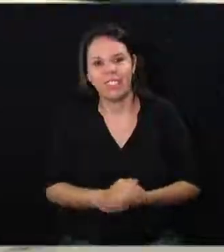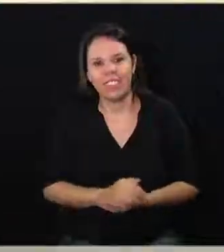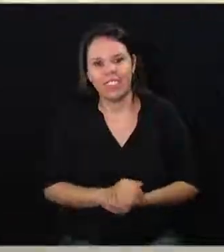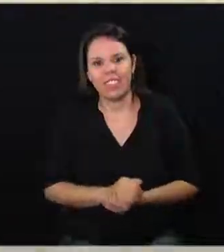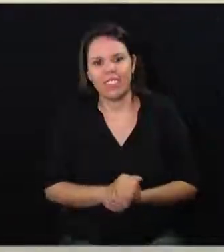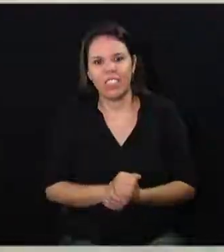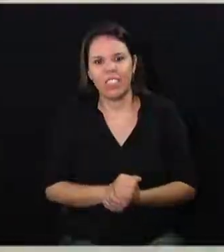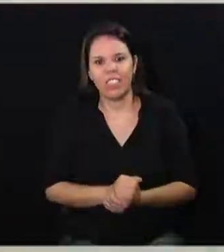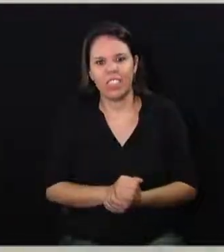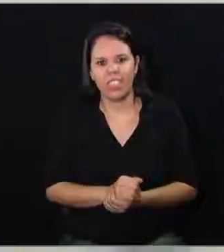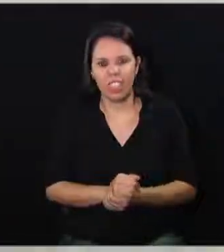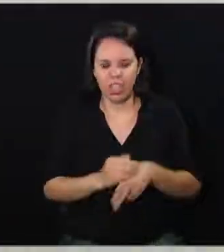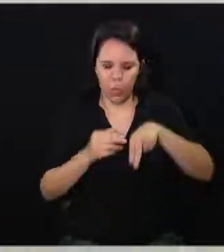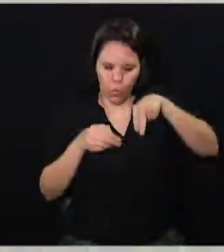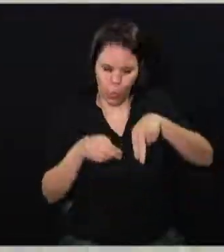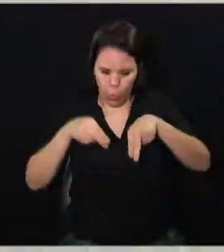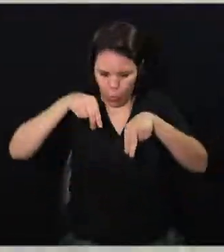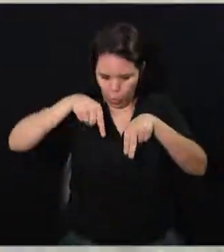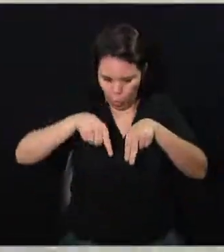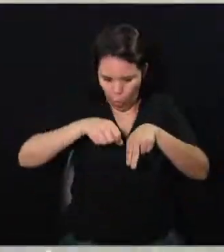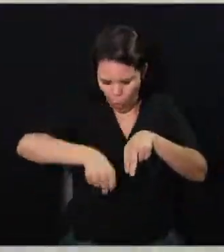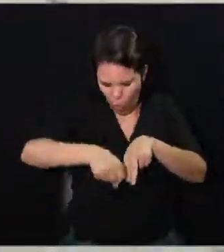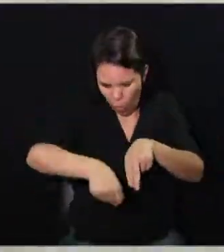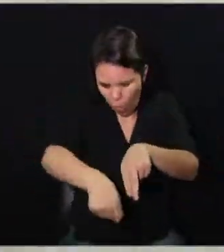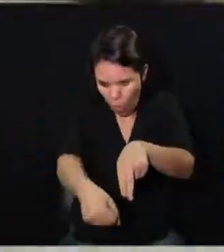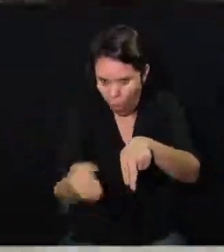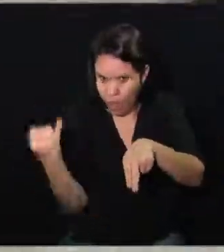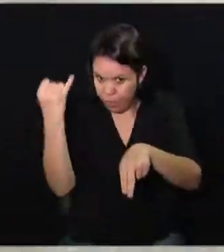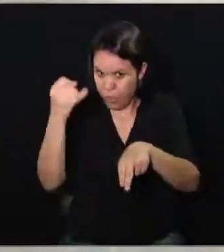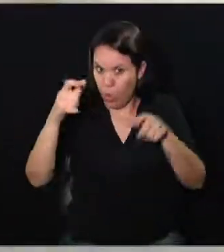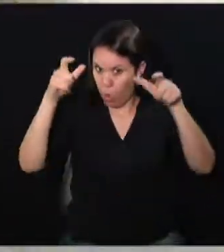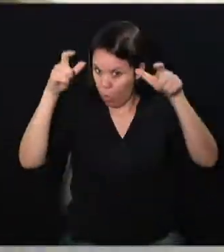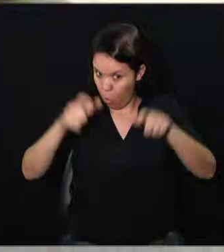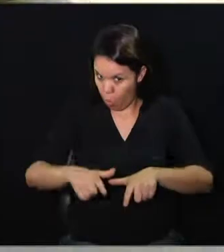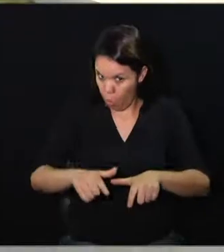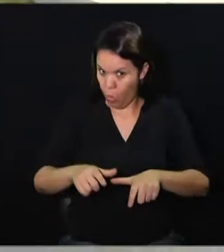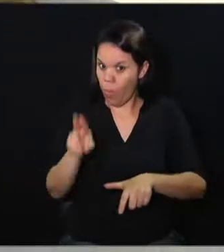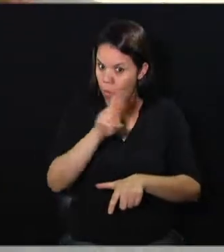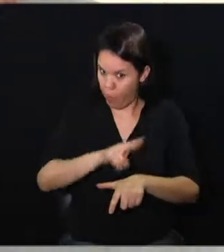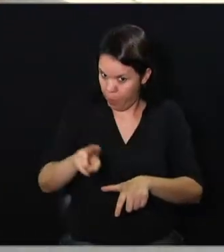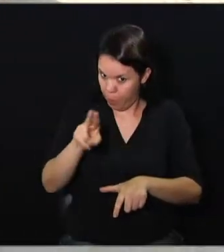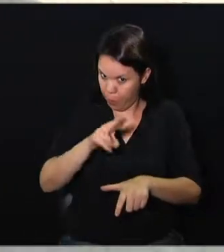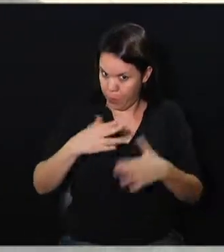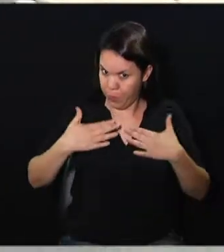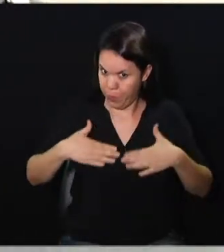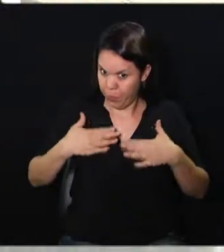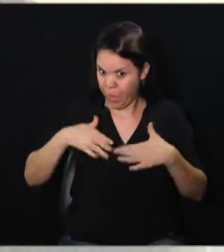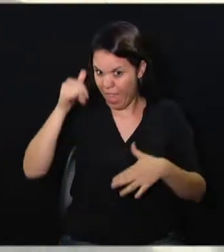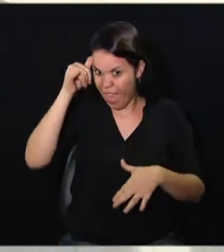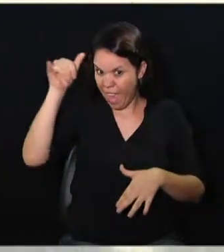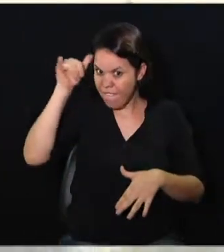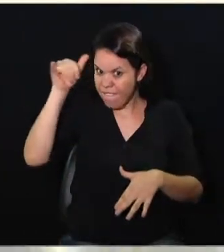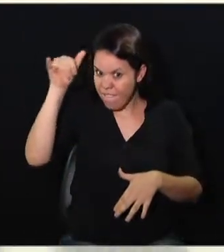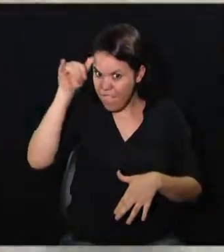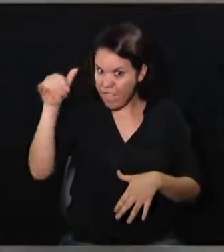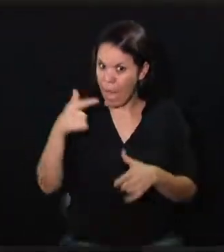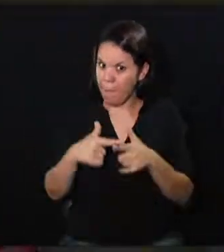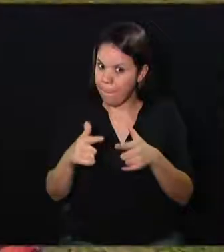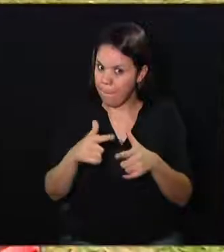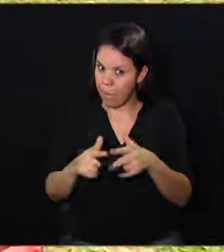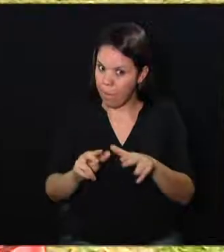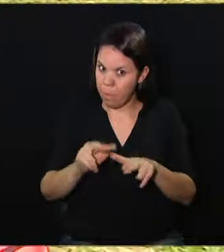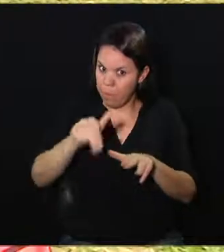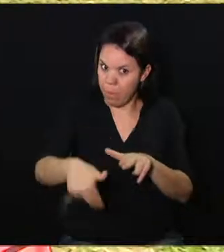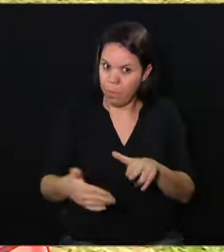Como a descida é uma parte importante, é preciso escolher o local da prática com cautela para evitar qualquer contratempo. A hora